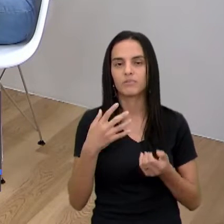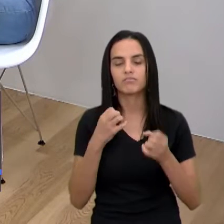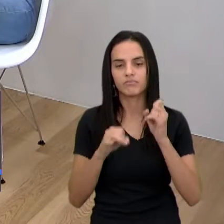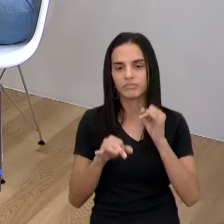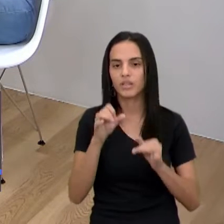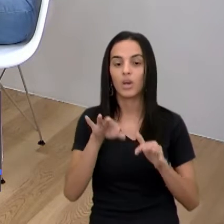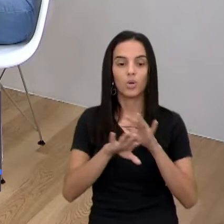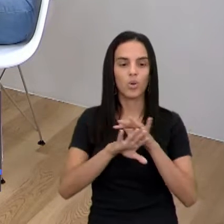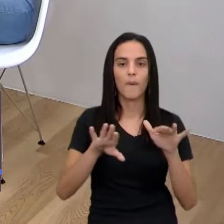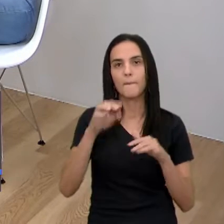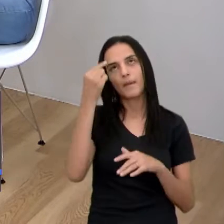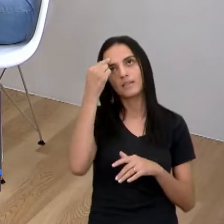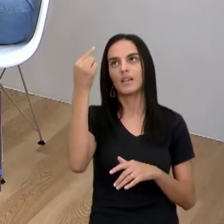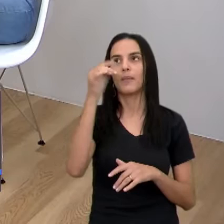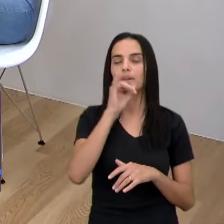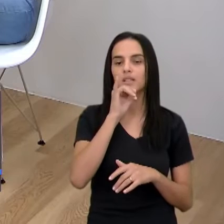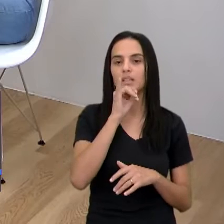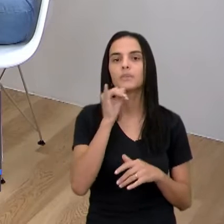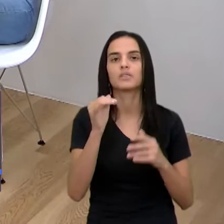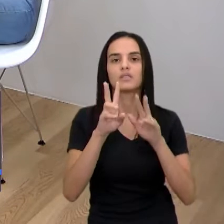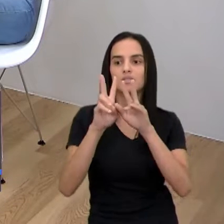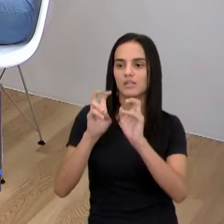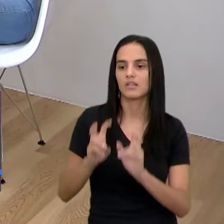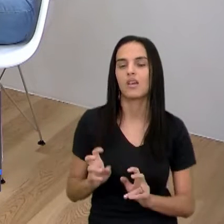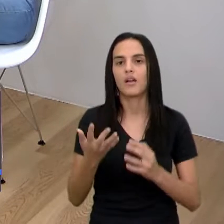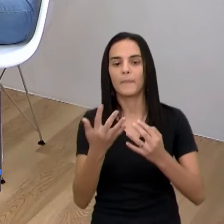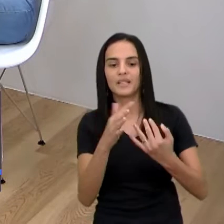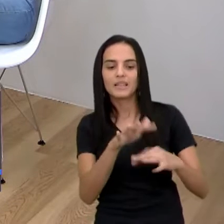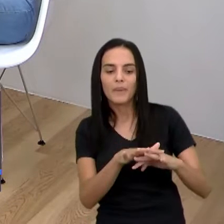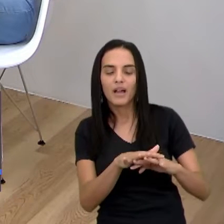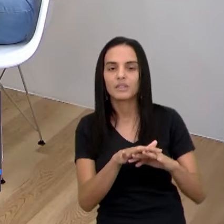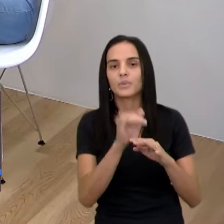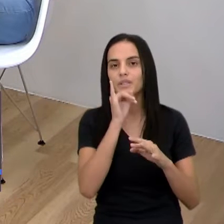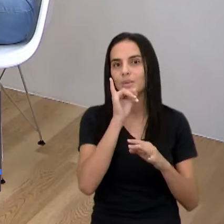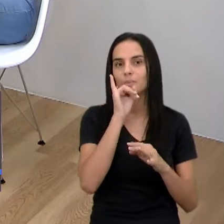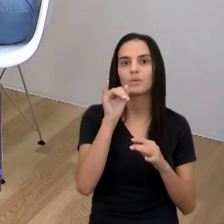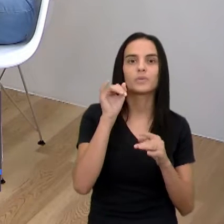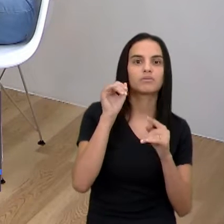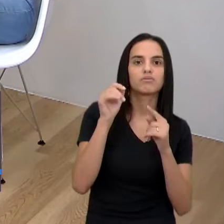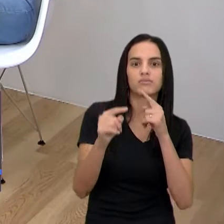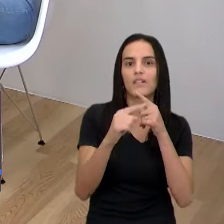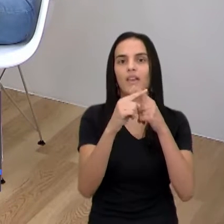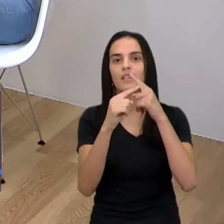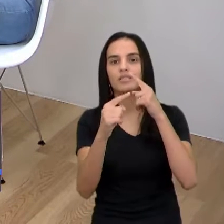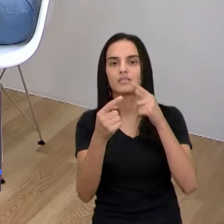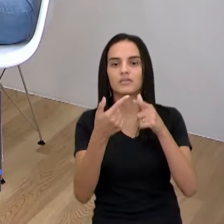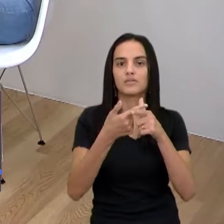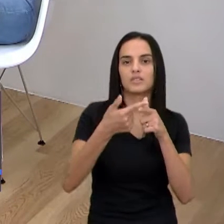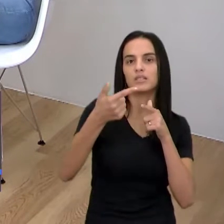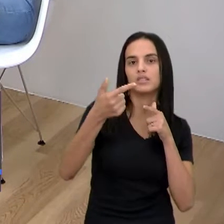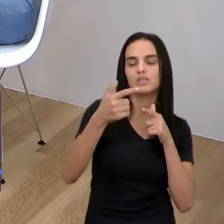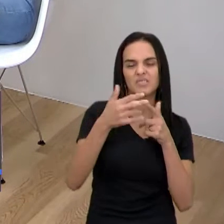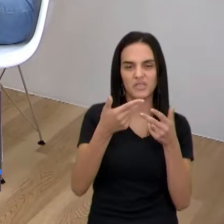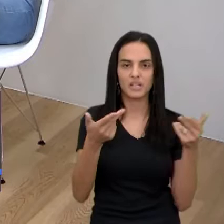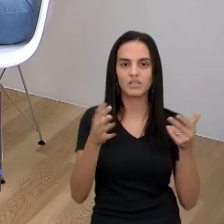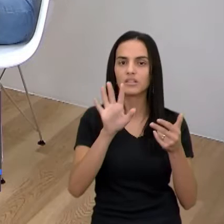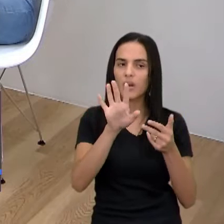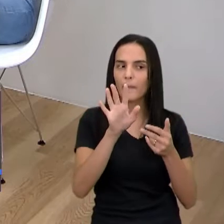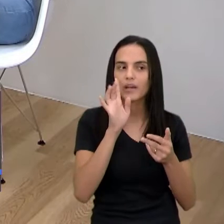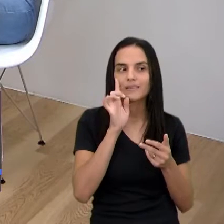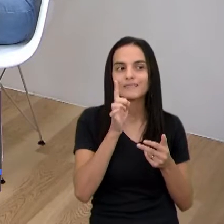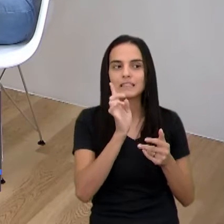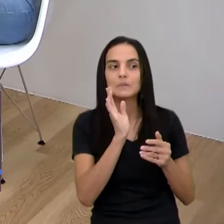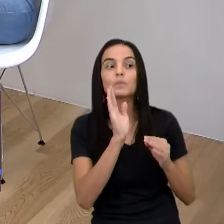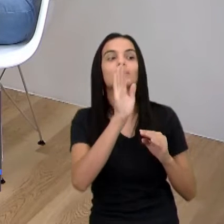Não só pensar, por exemplo, nas operações matemáticas, né? Mas sim extrapolando, né? O que essas operações aí